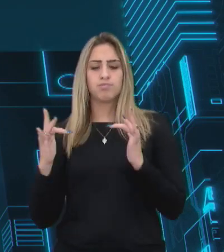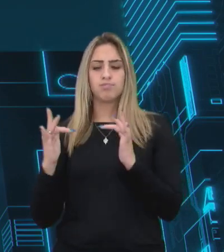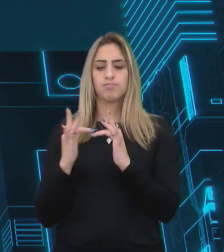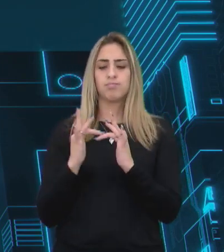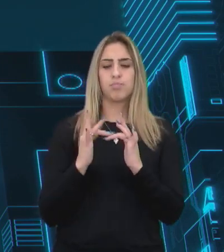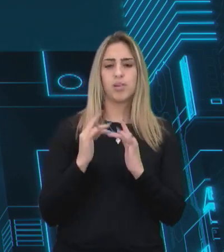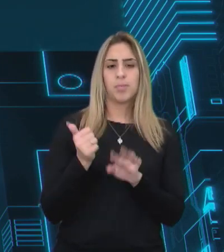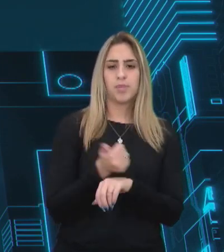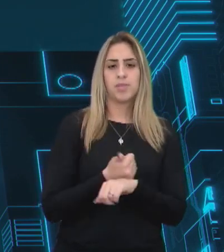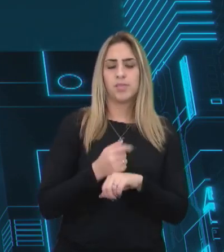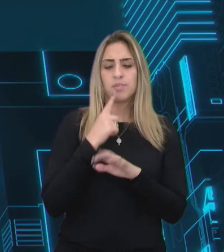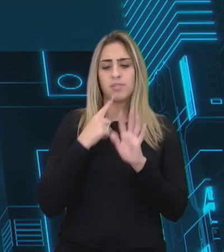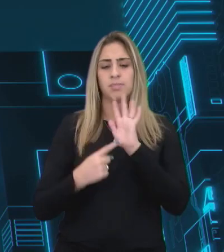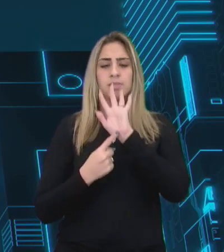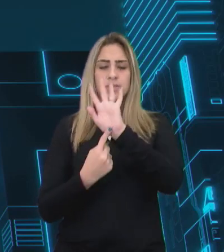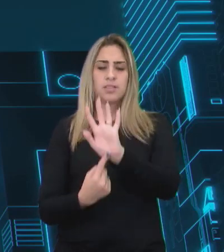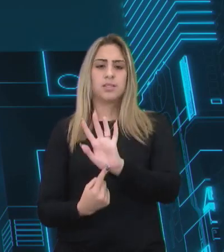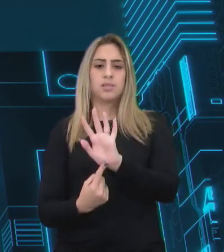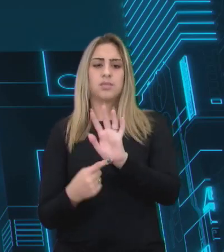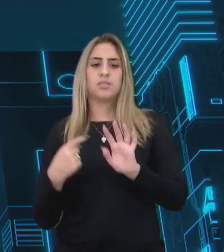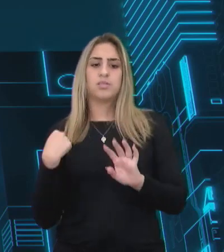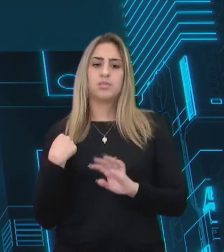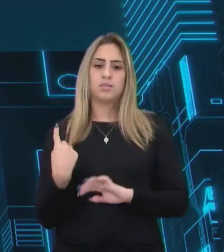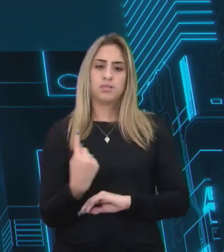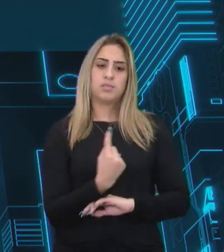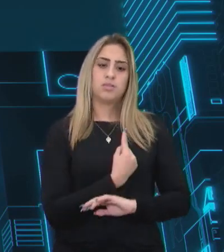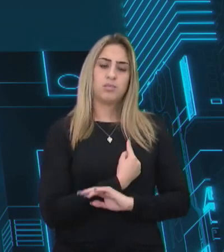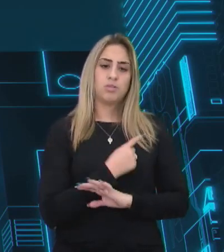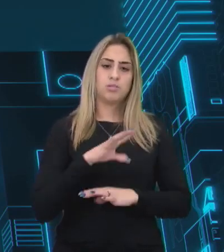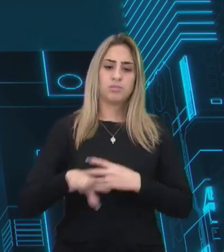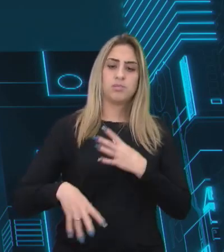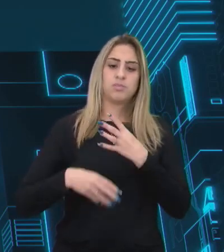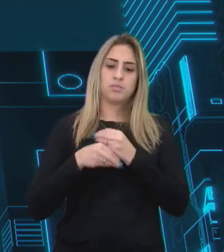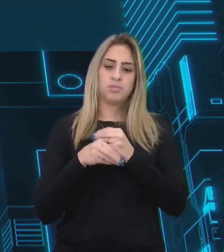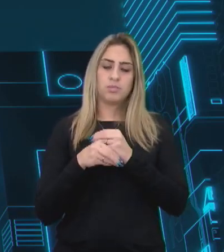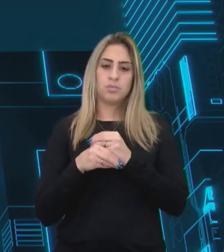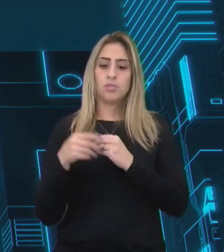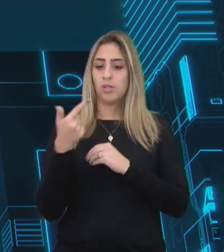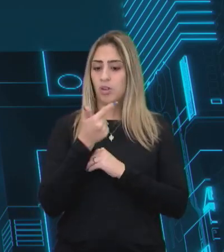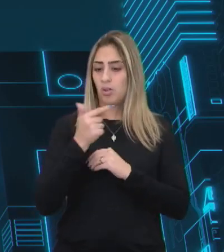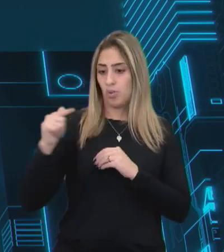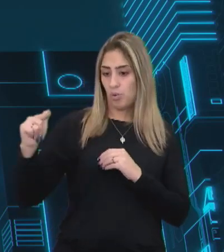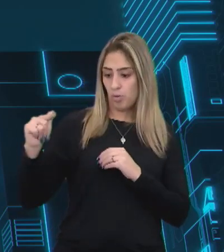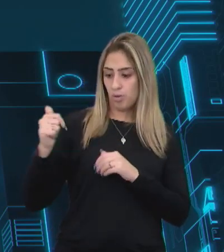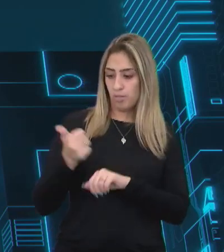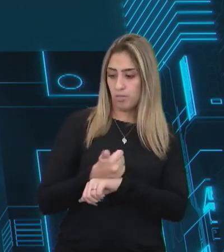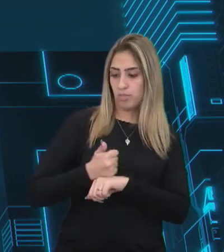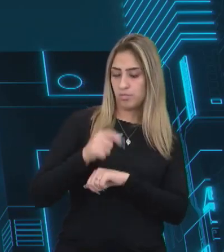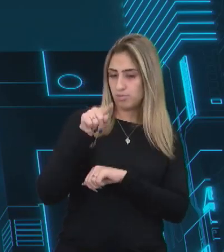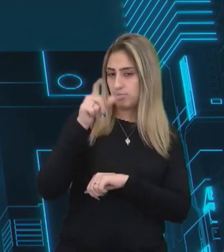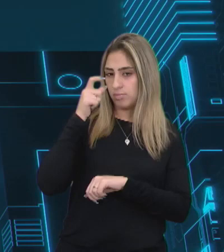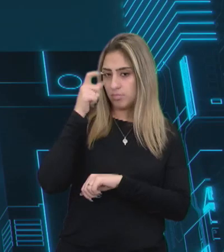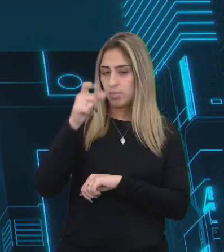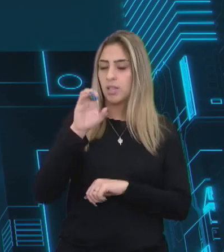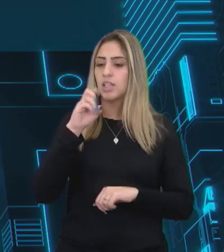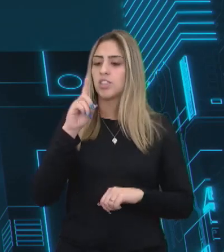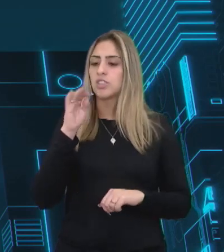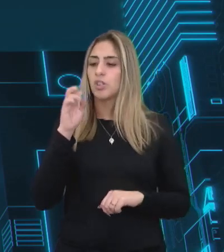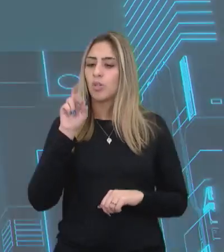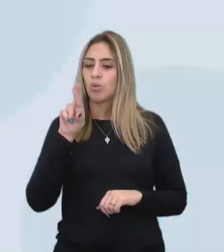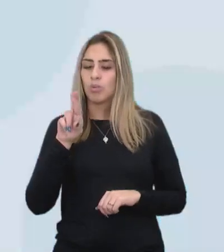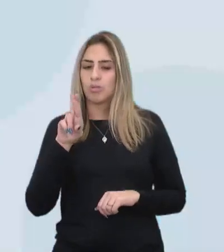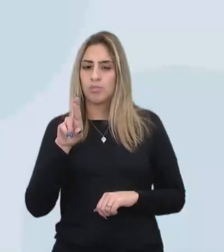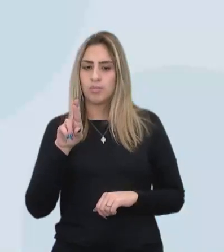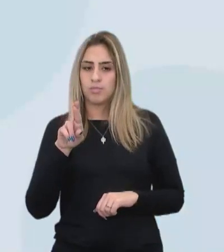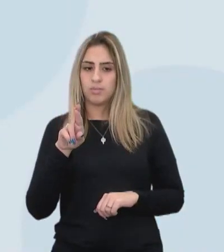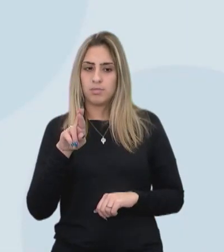que são apresentadas aqui no nosso componente. Outra profissão interessante é do editor. Olha só aí na